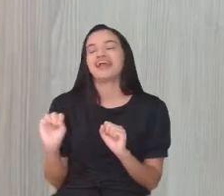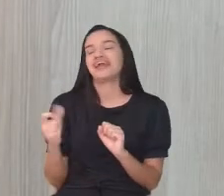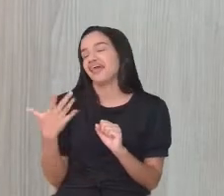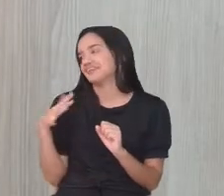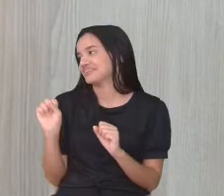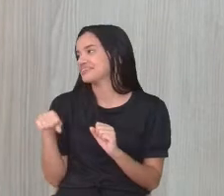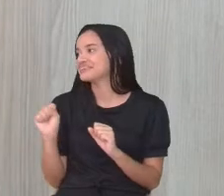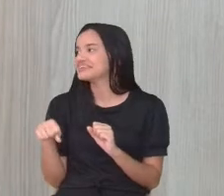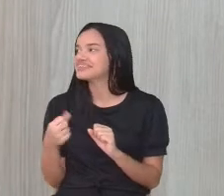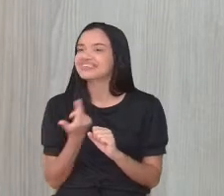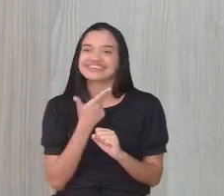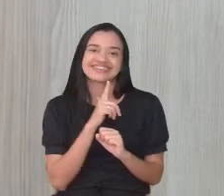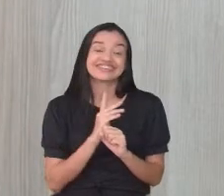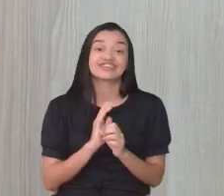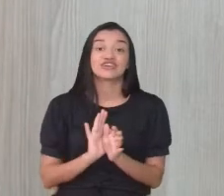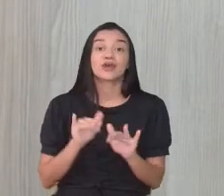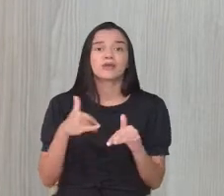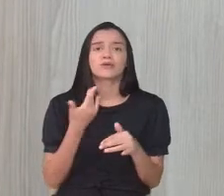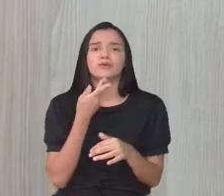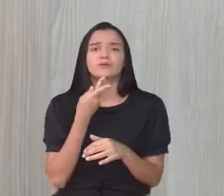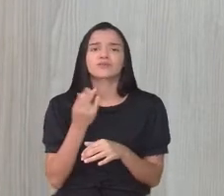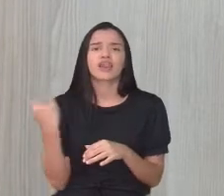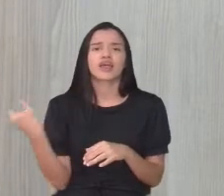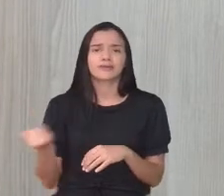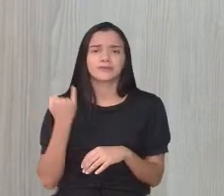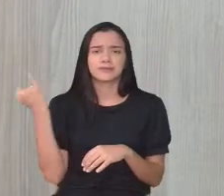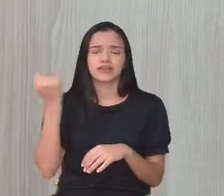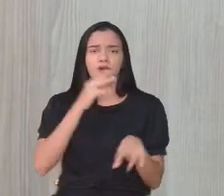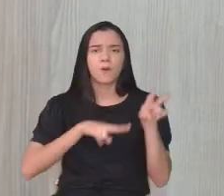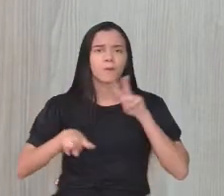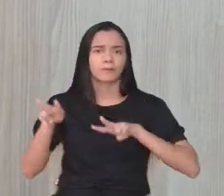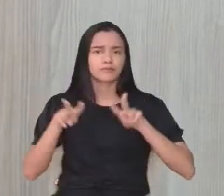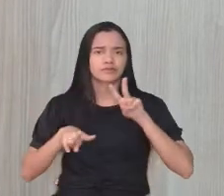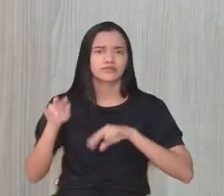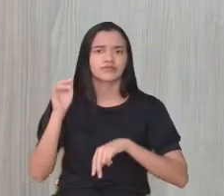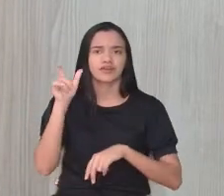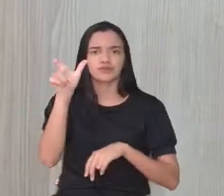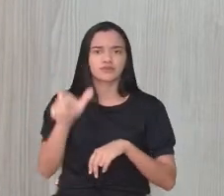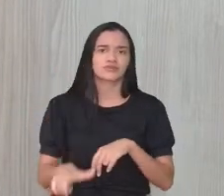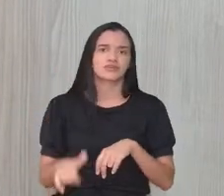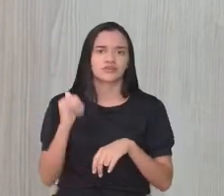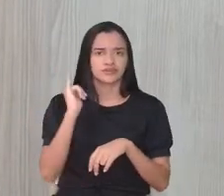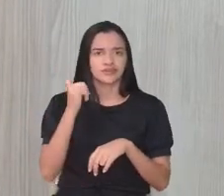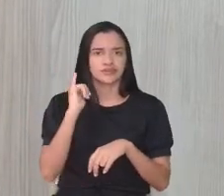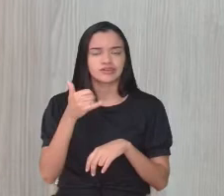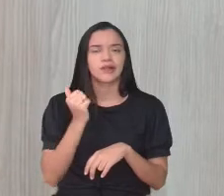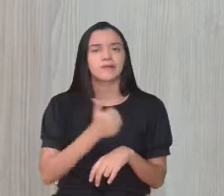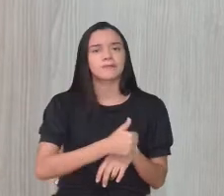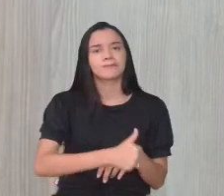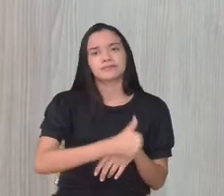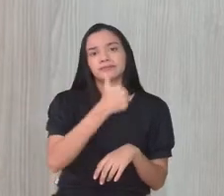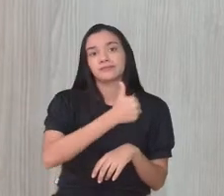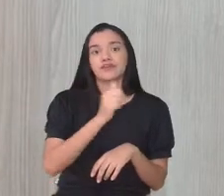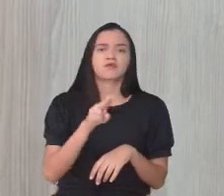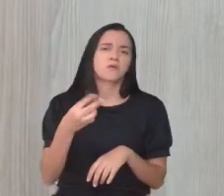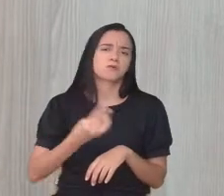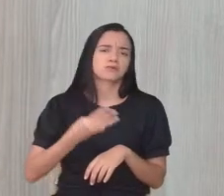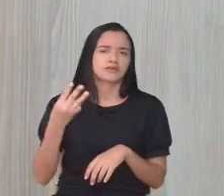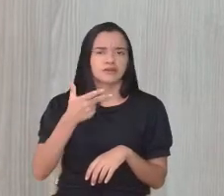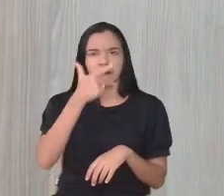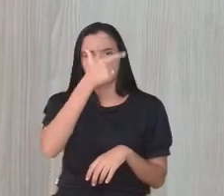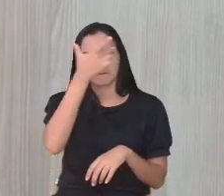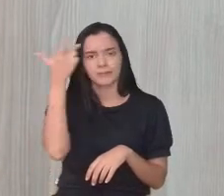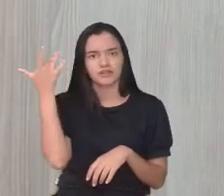sempre. quando a gente fala que é importante a gente observar o narrador, se ele é em primeira ou terceira pessoa,